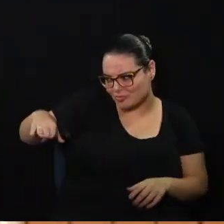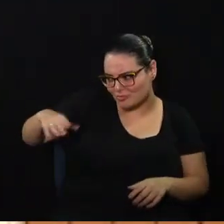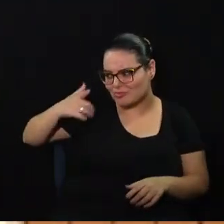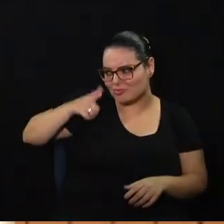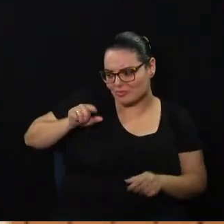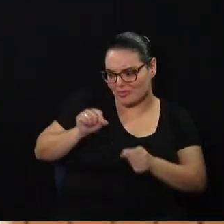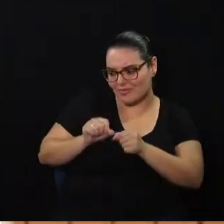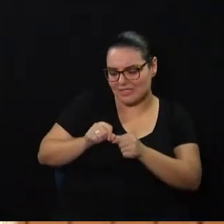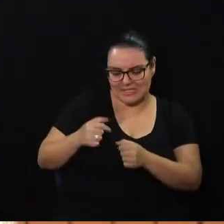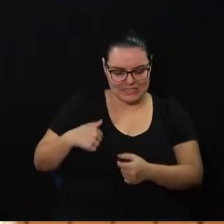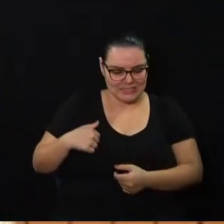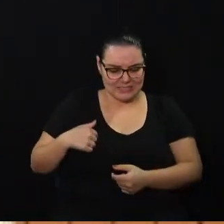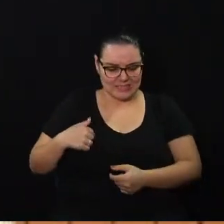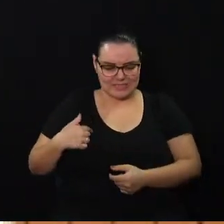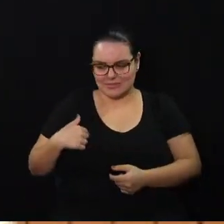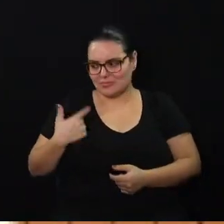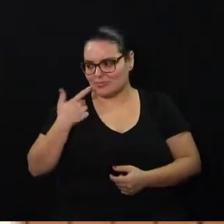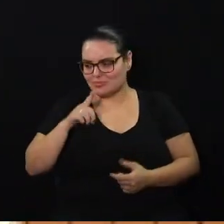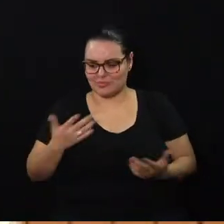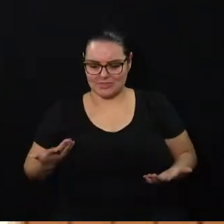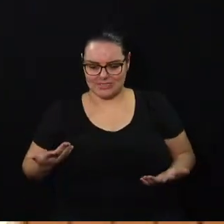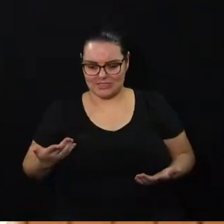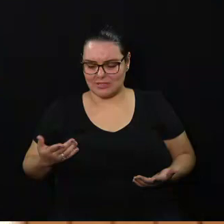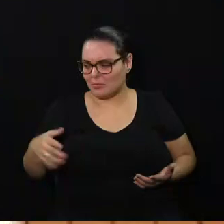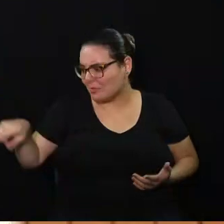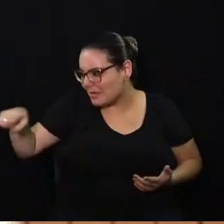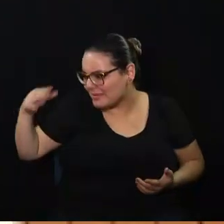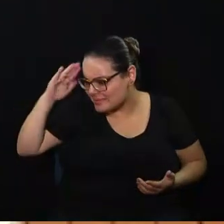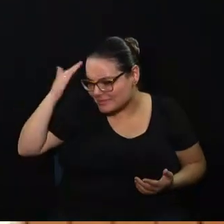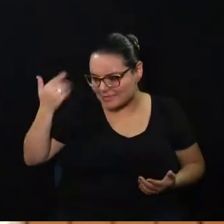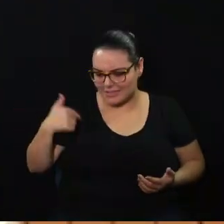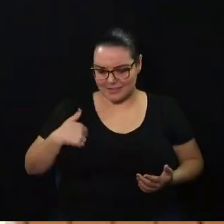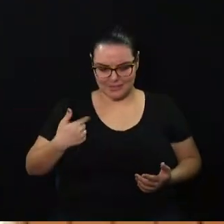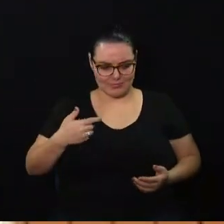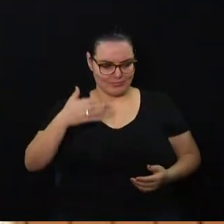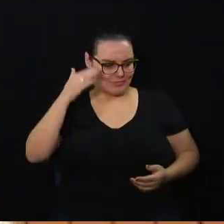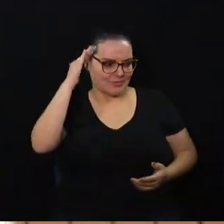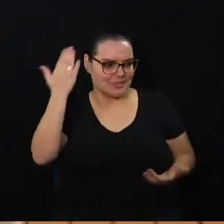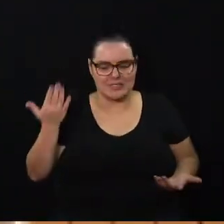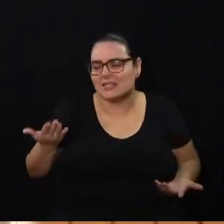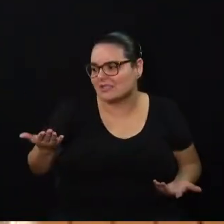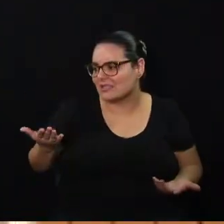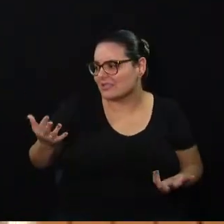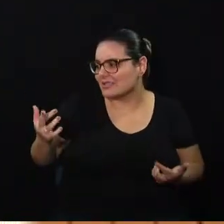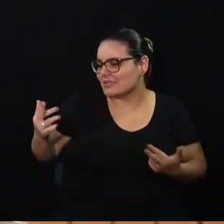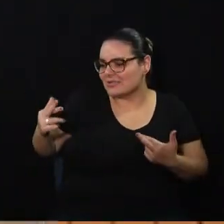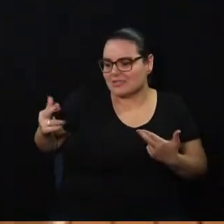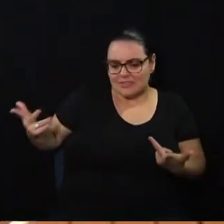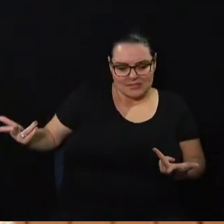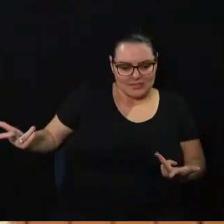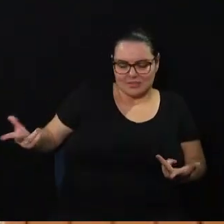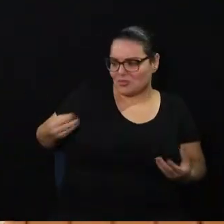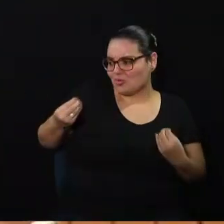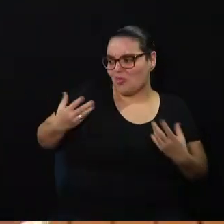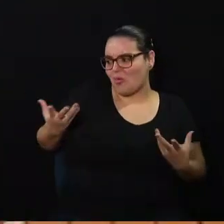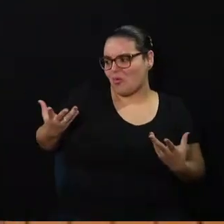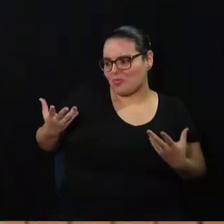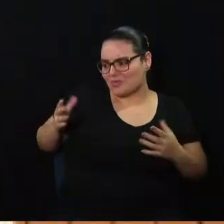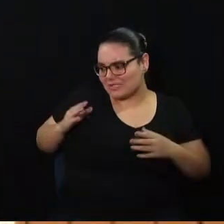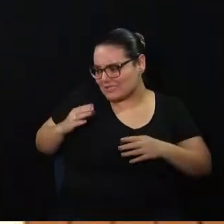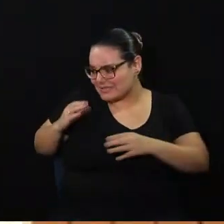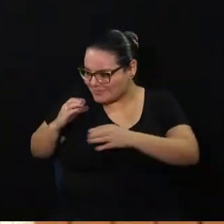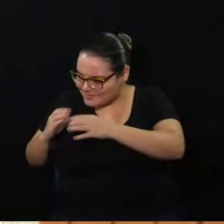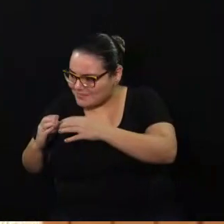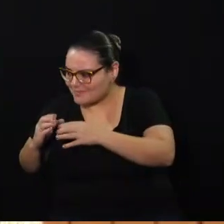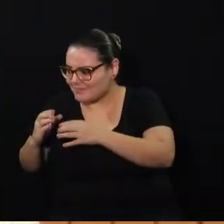entender ele não ele começou a ter essa essa sensação de ser diferente de não dar conta dessa relação social que